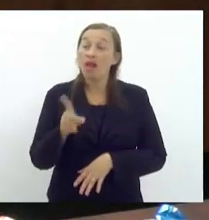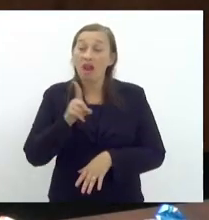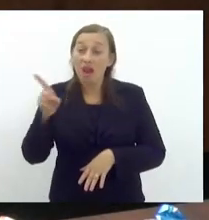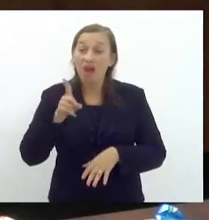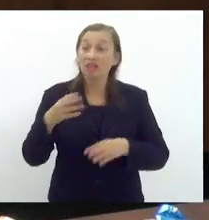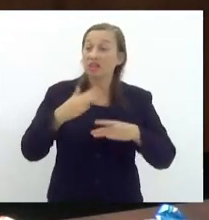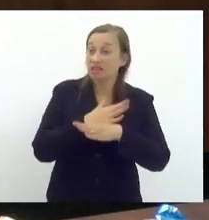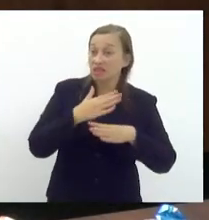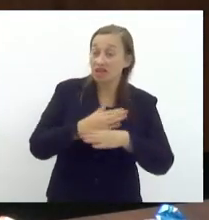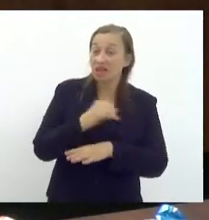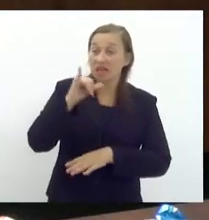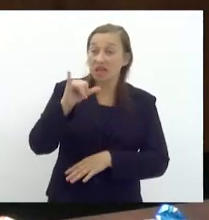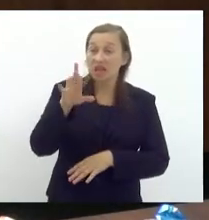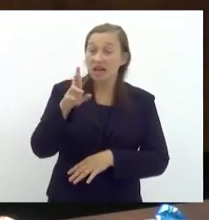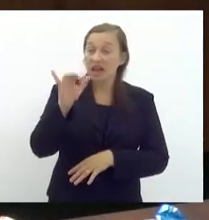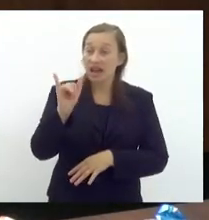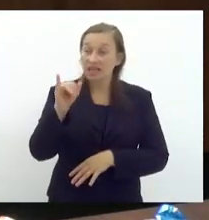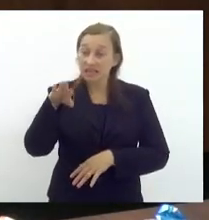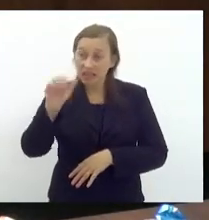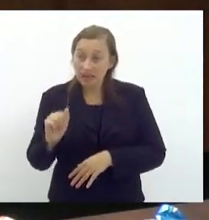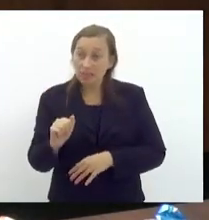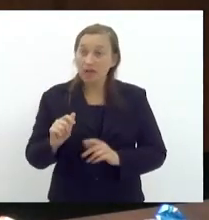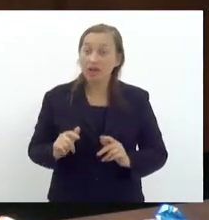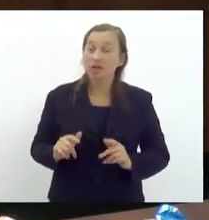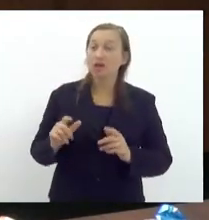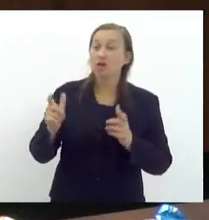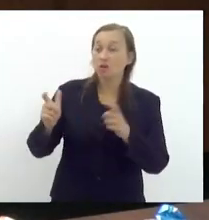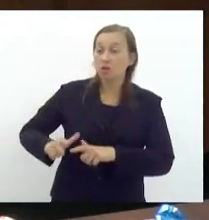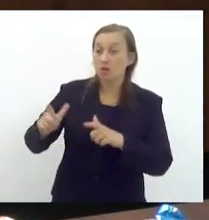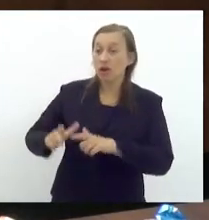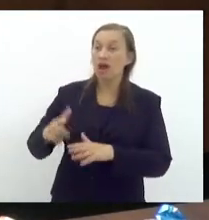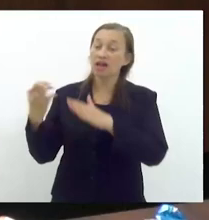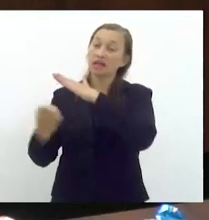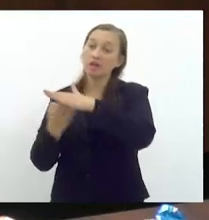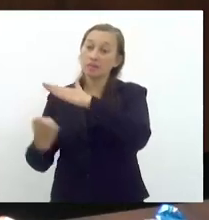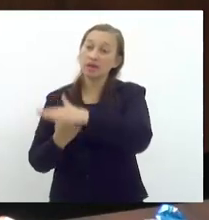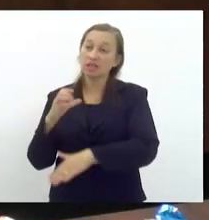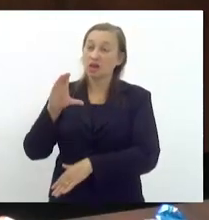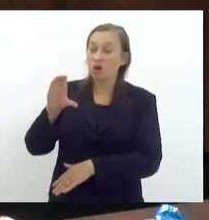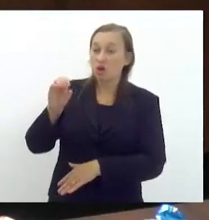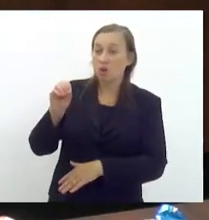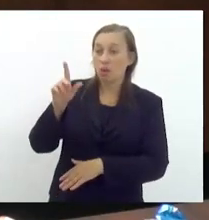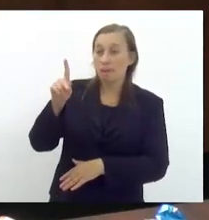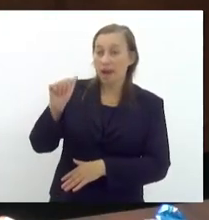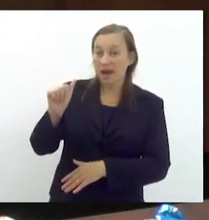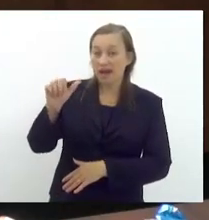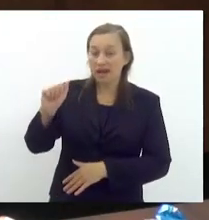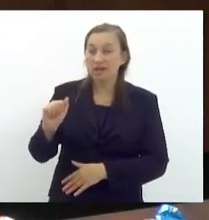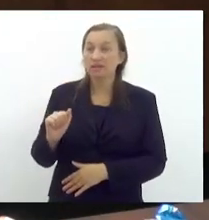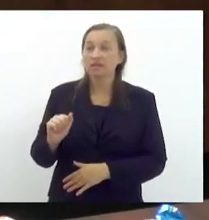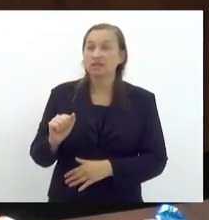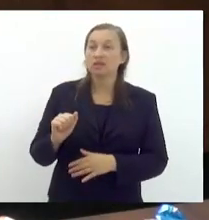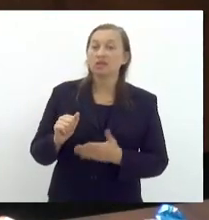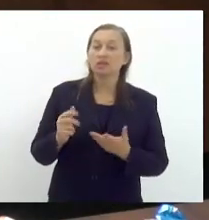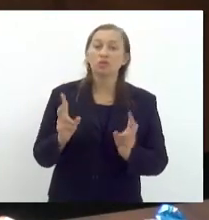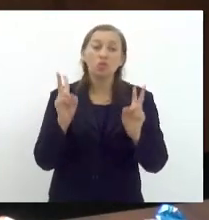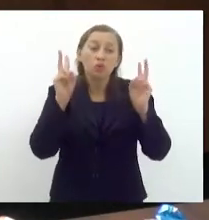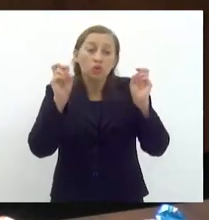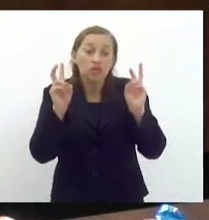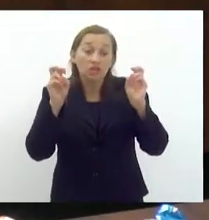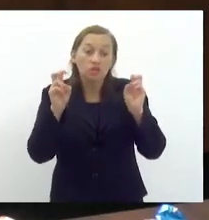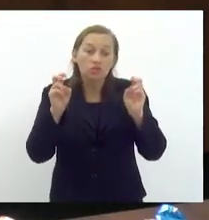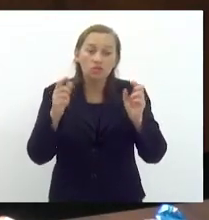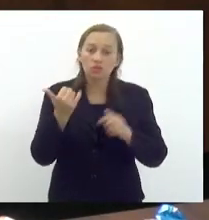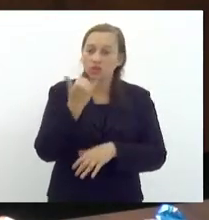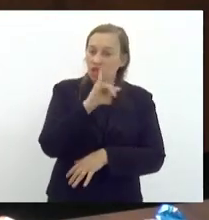de Miracema Onde fica a copa para que pudéssemos levar as questões da